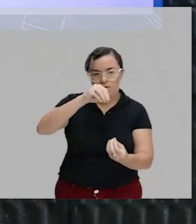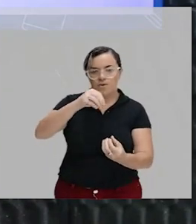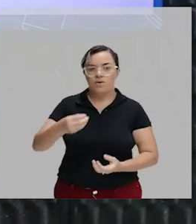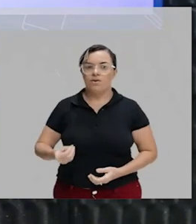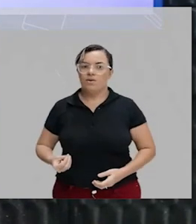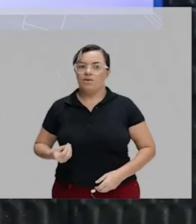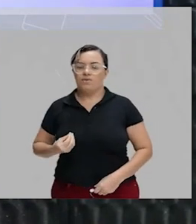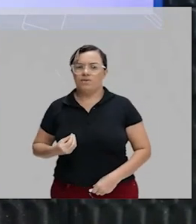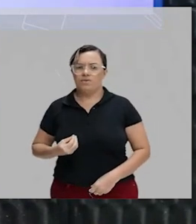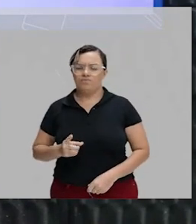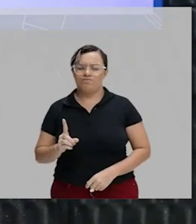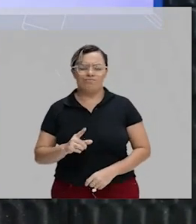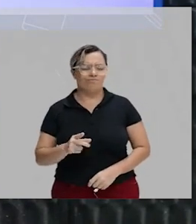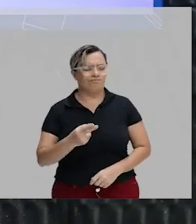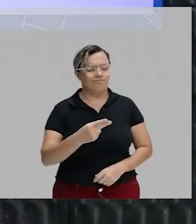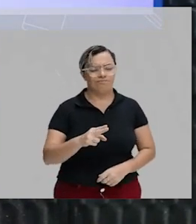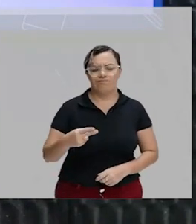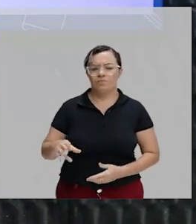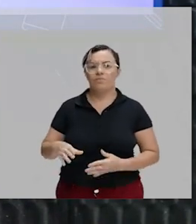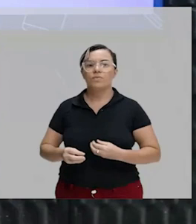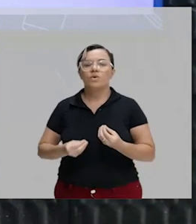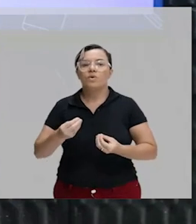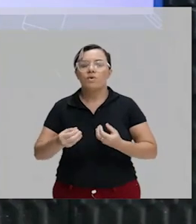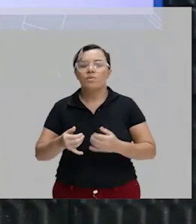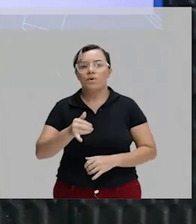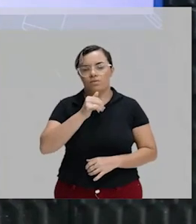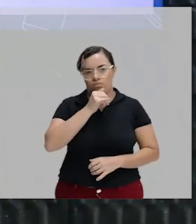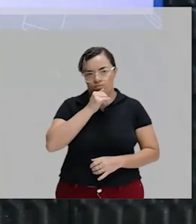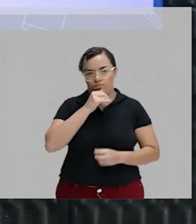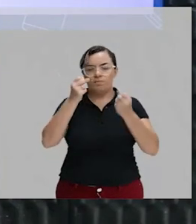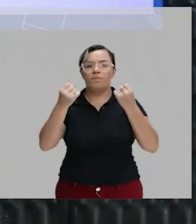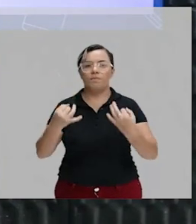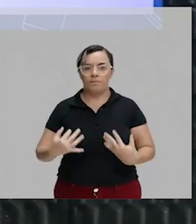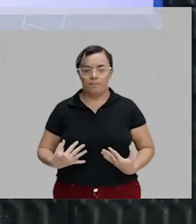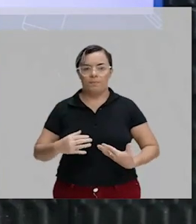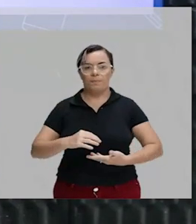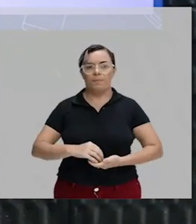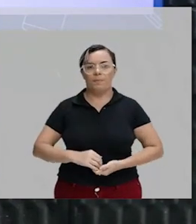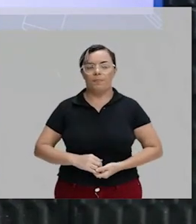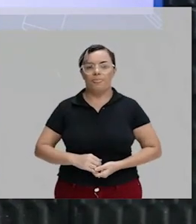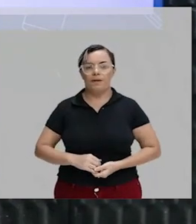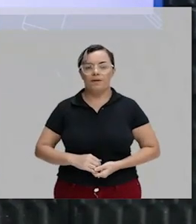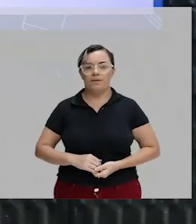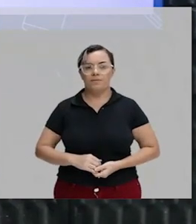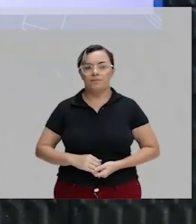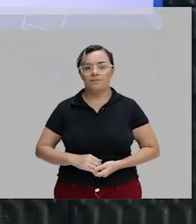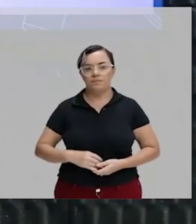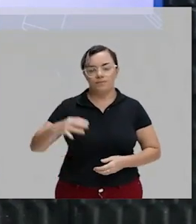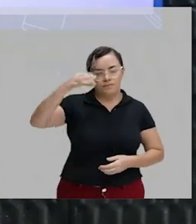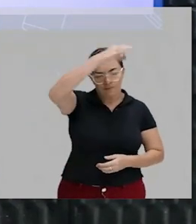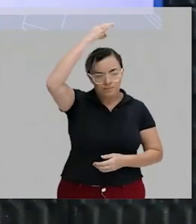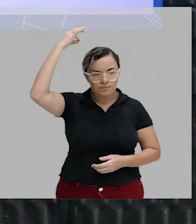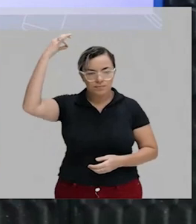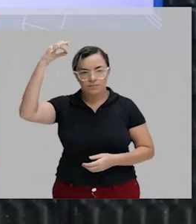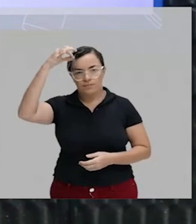dá para nomear certo por exemplo eu vou eu eu vou só citar aqui um exemplo o espiritismo